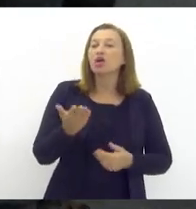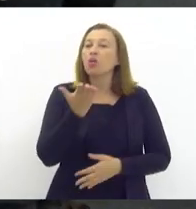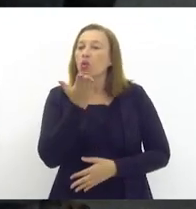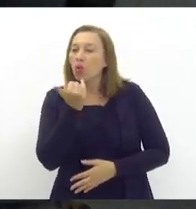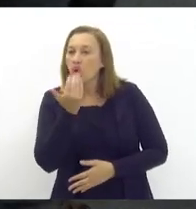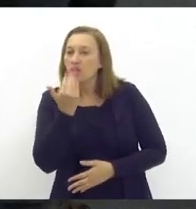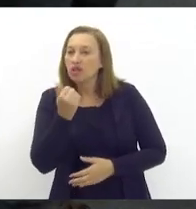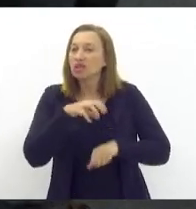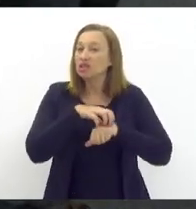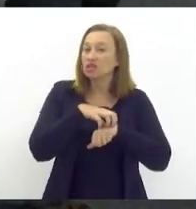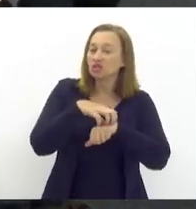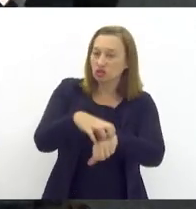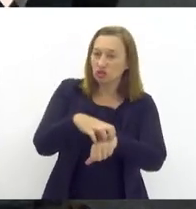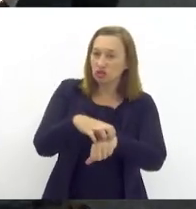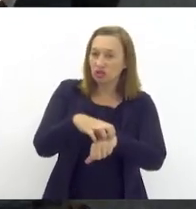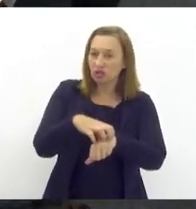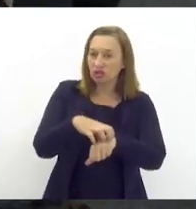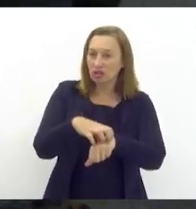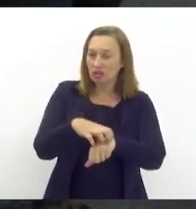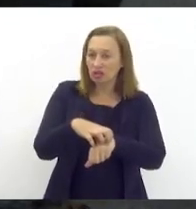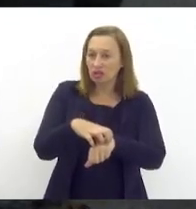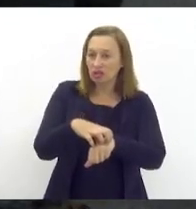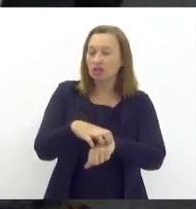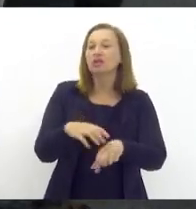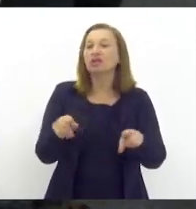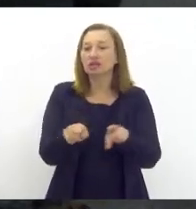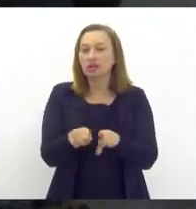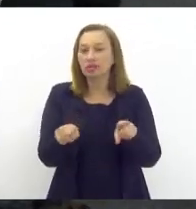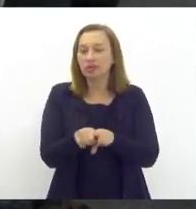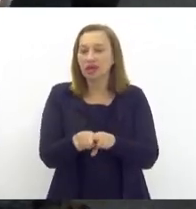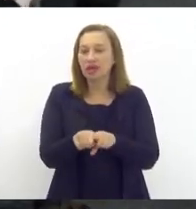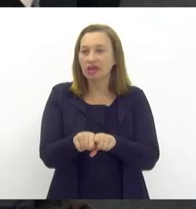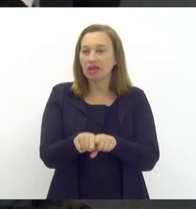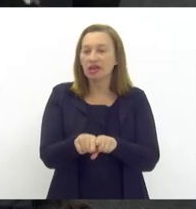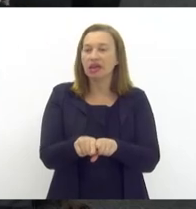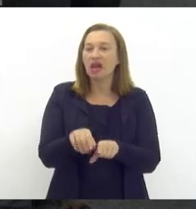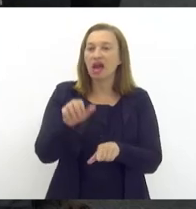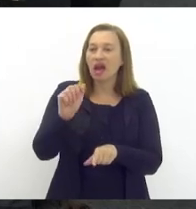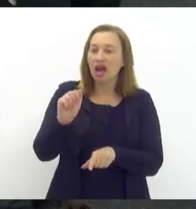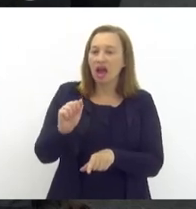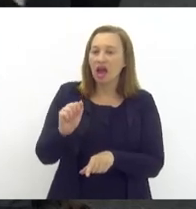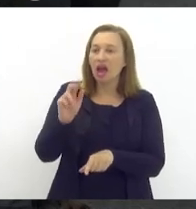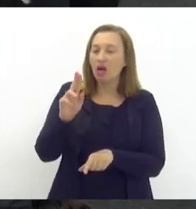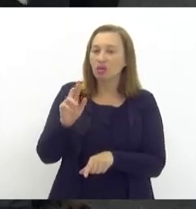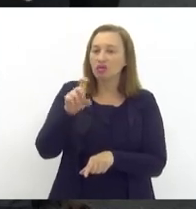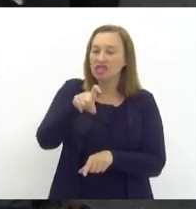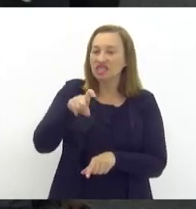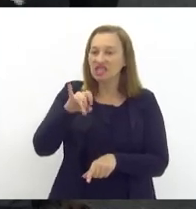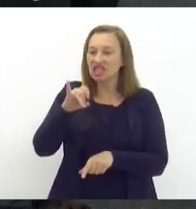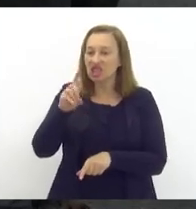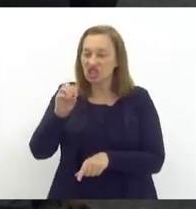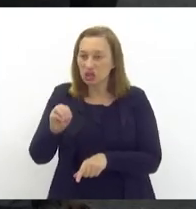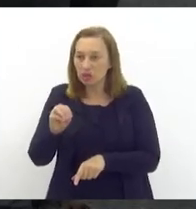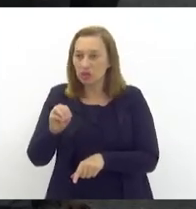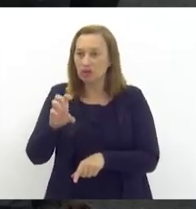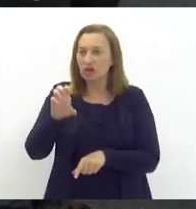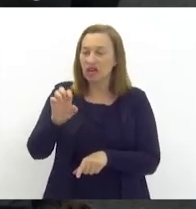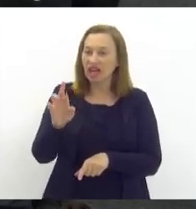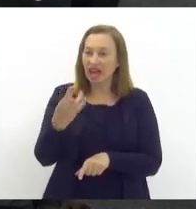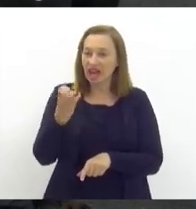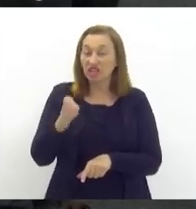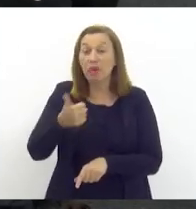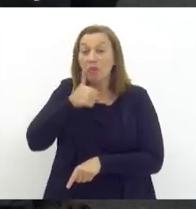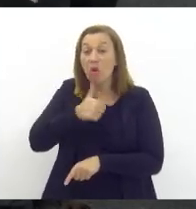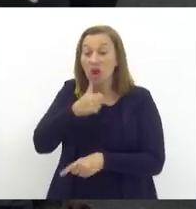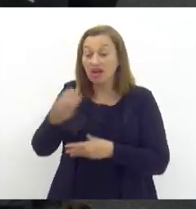alimentação, transporte, auxílio creche, deputada Tia Ju. Para as mulheres que estão hoje dentro das universidades, isso